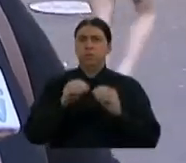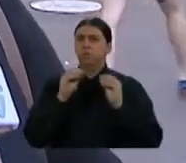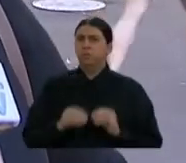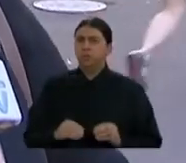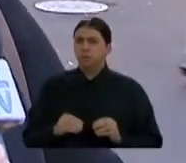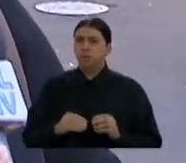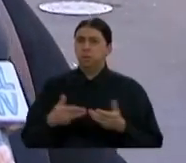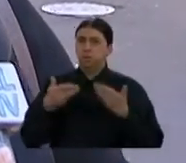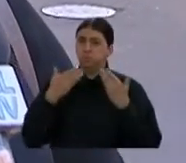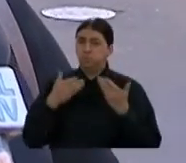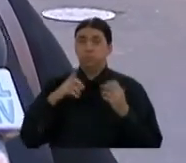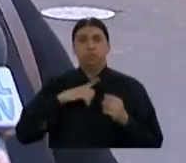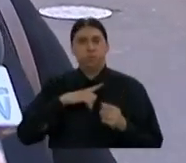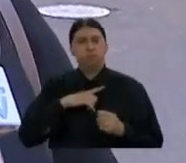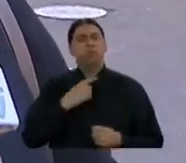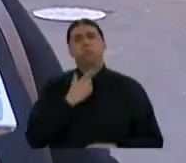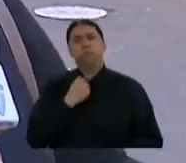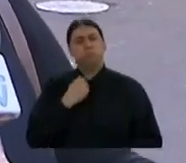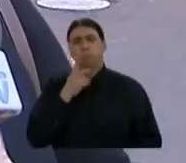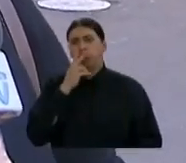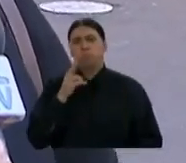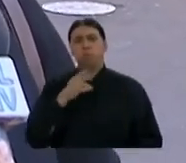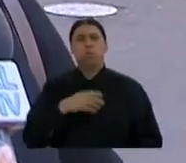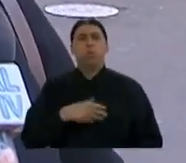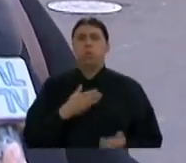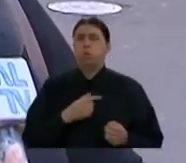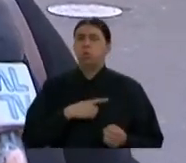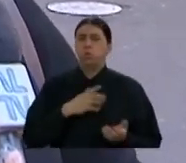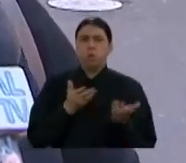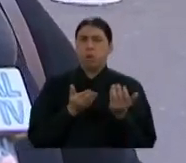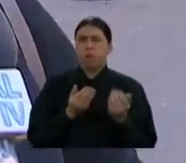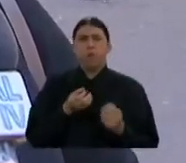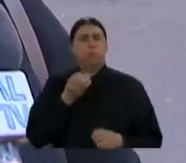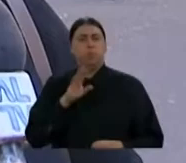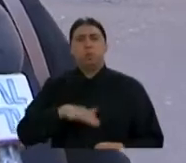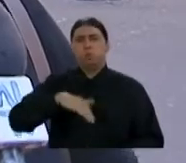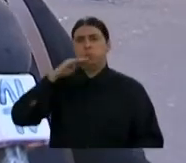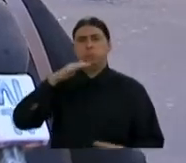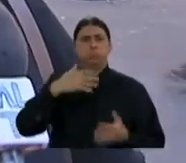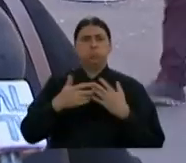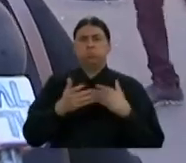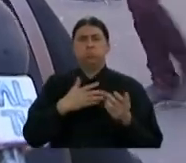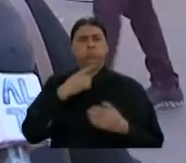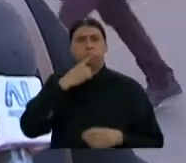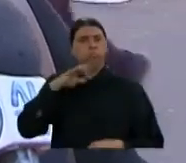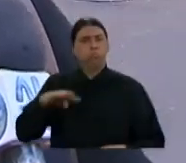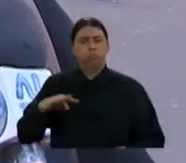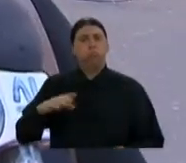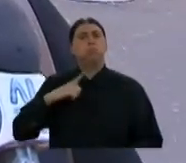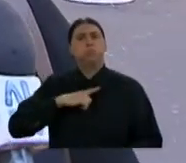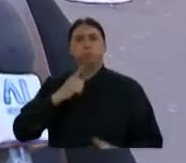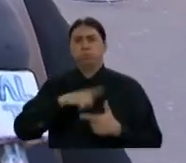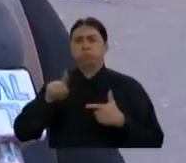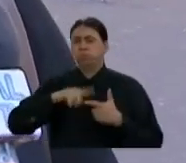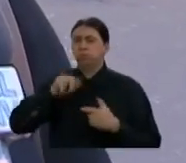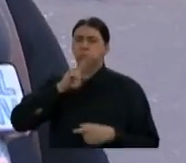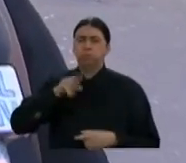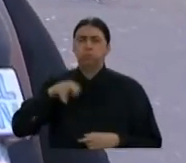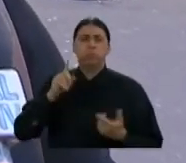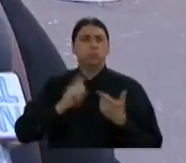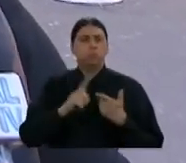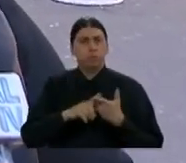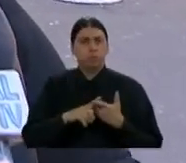manifesto para mim eu adotaria fosse bem novinho ou adulta assim já grandinho eu teria problema nenhum